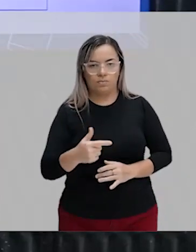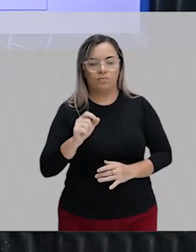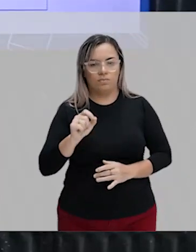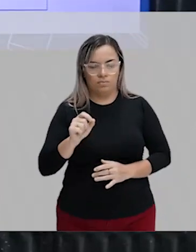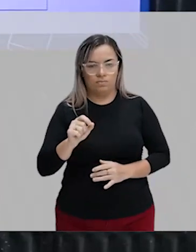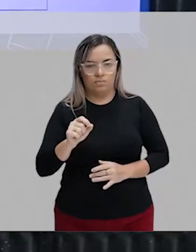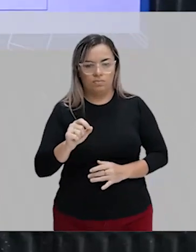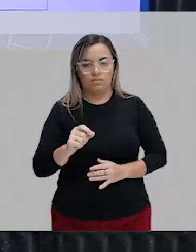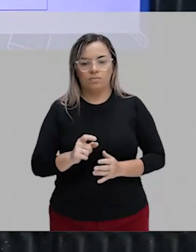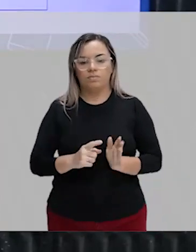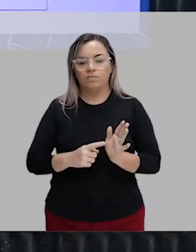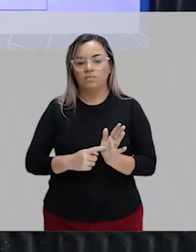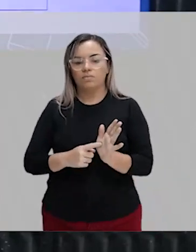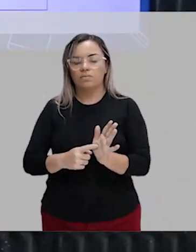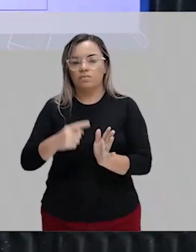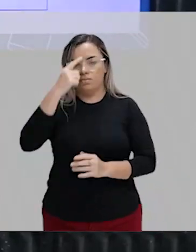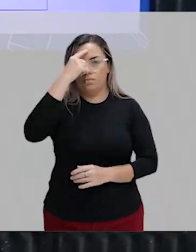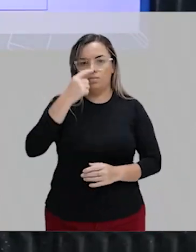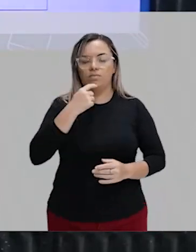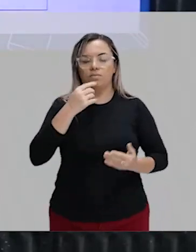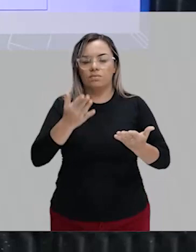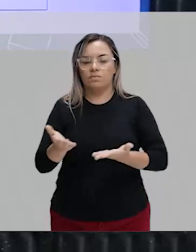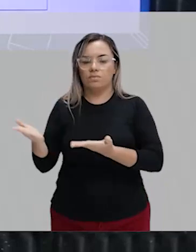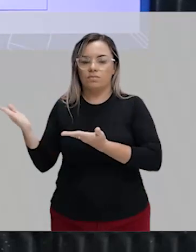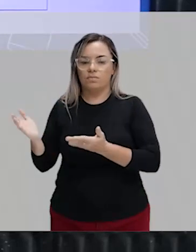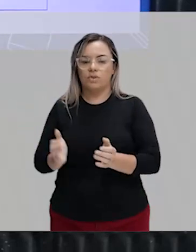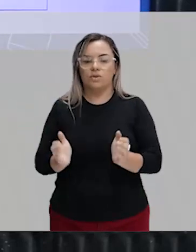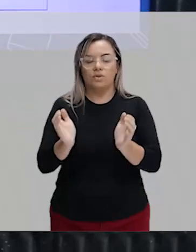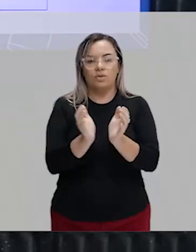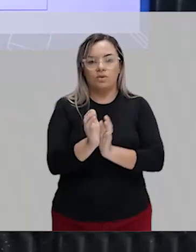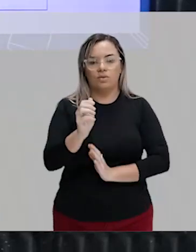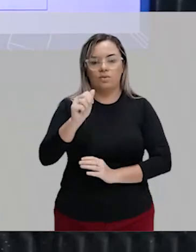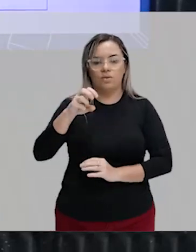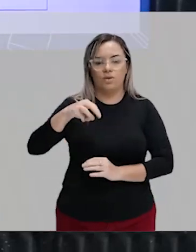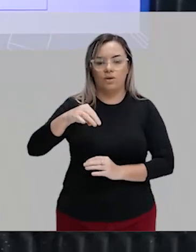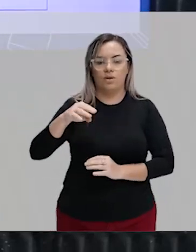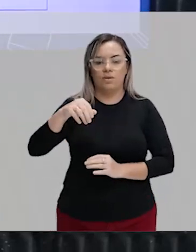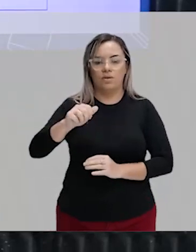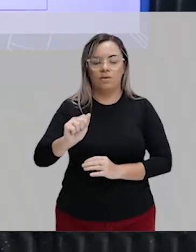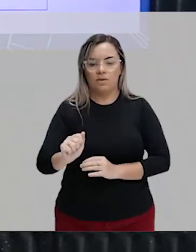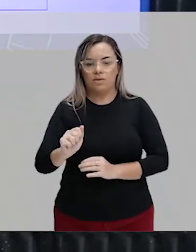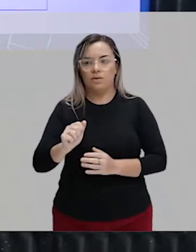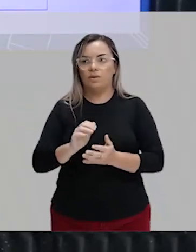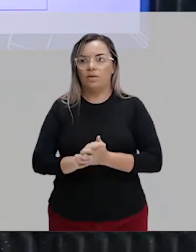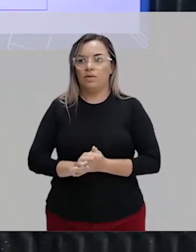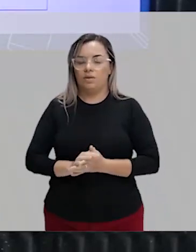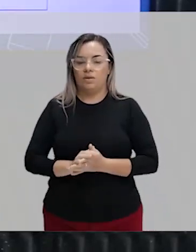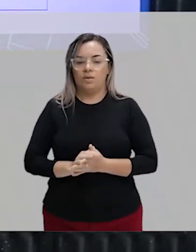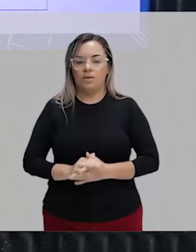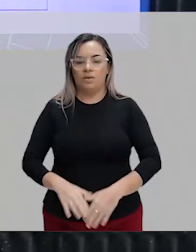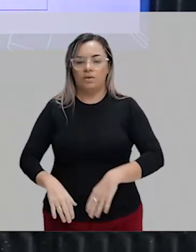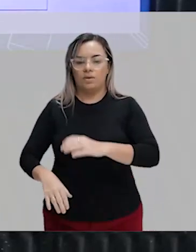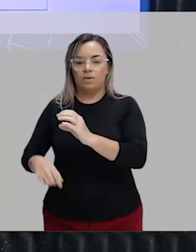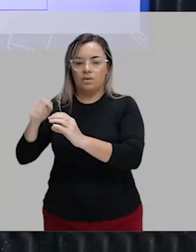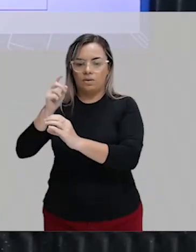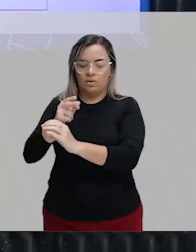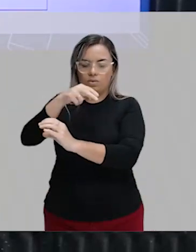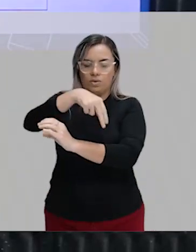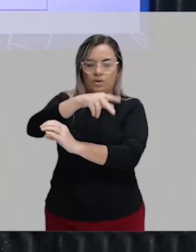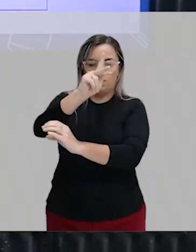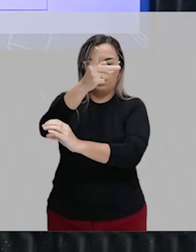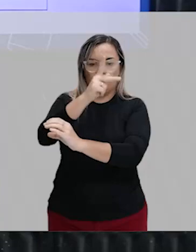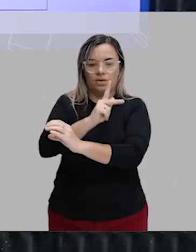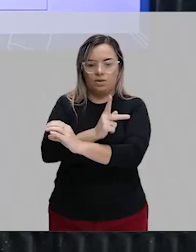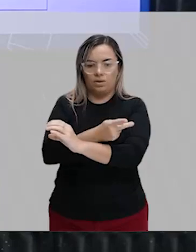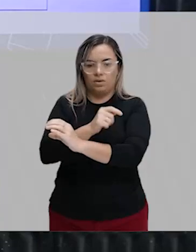NH2, tá? NH2 quer dizer agrupamento amina. Esses 3 ligantes aqui, o agrupamento amina,